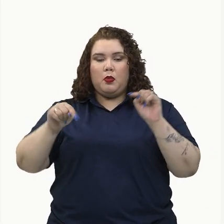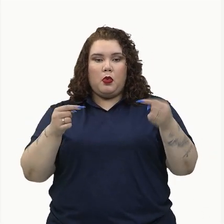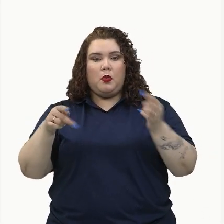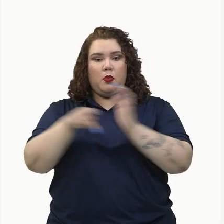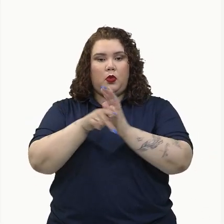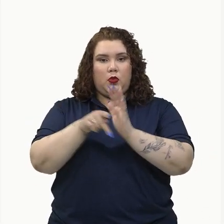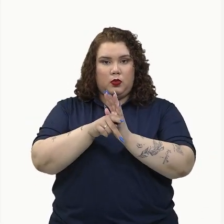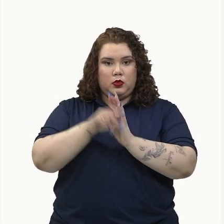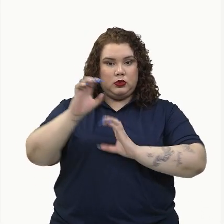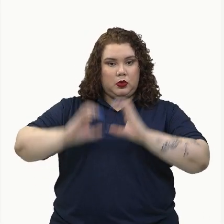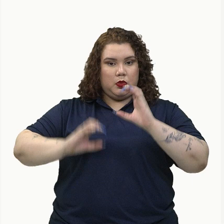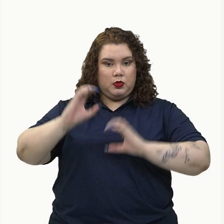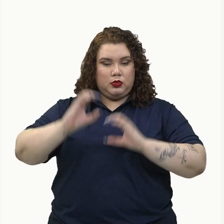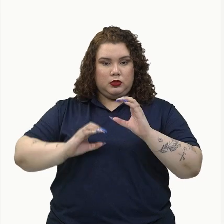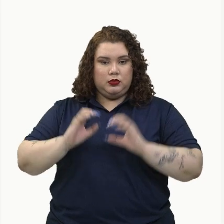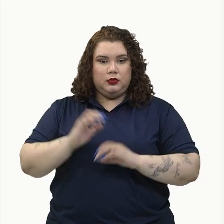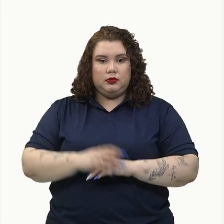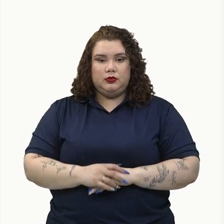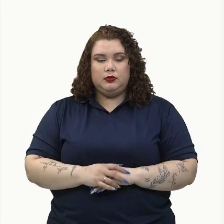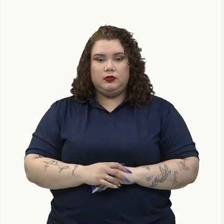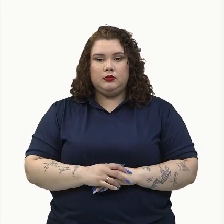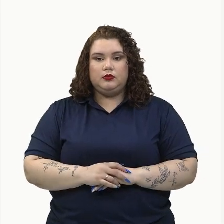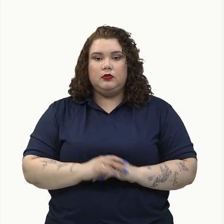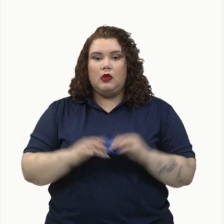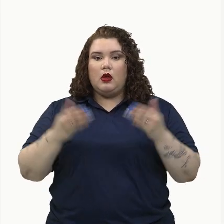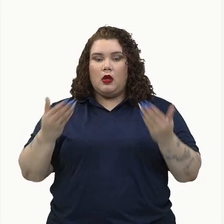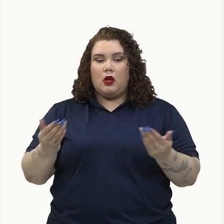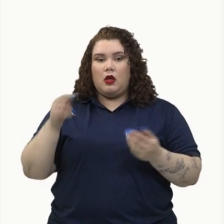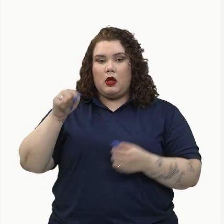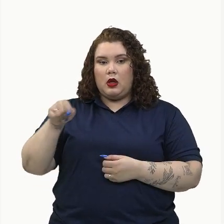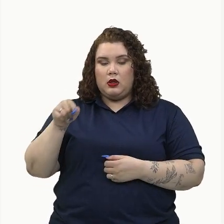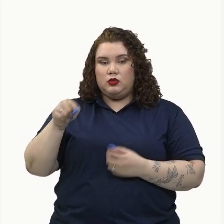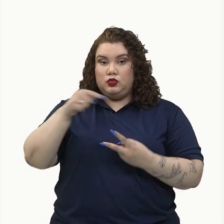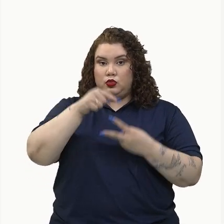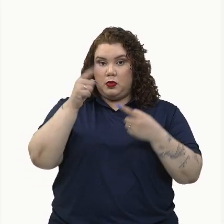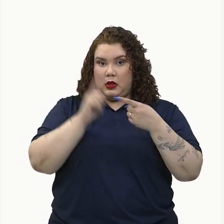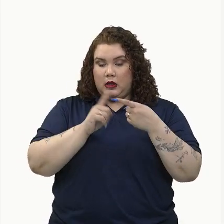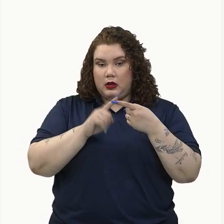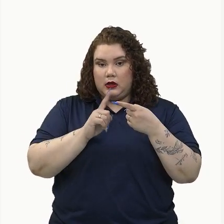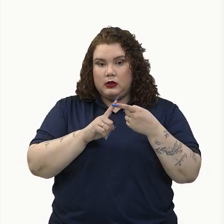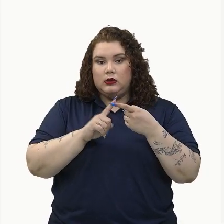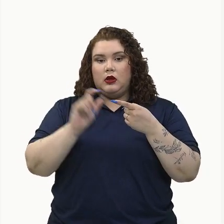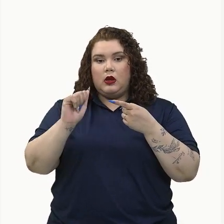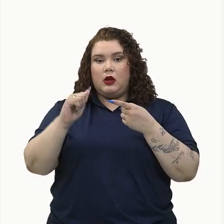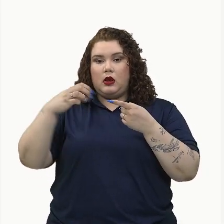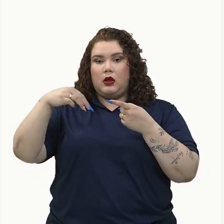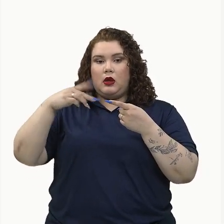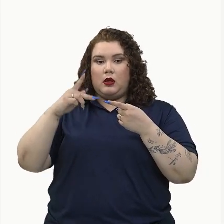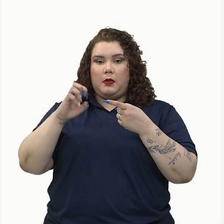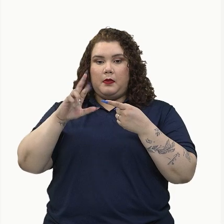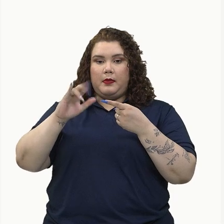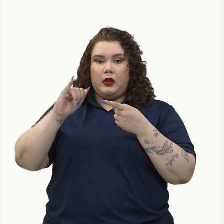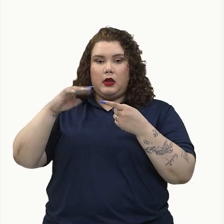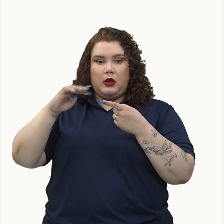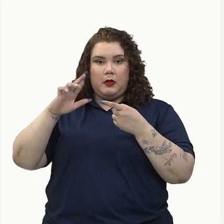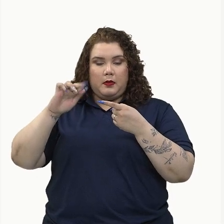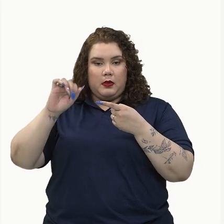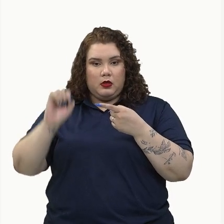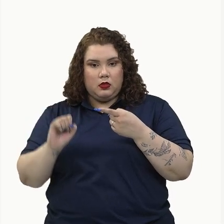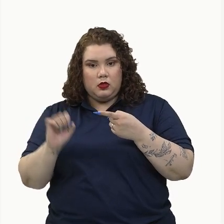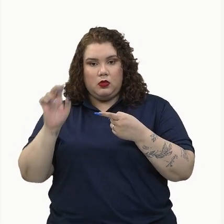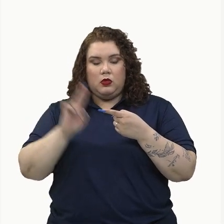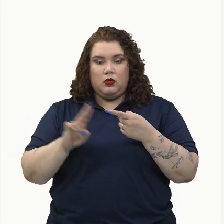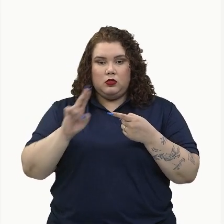fala, né, como se diz, que o amperímetro, assim como os amperímetros, também são formados a partir